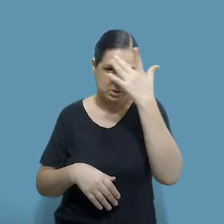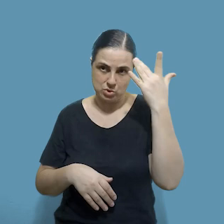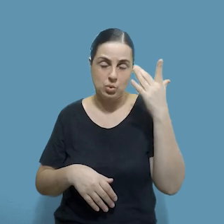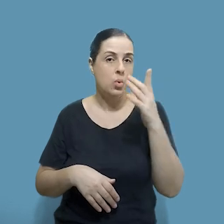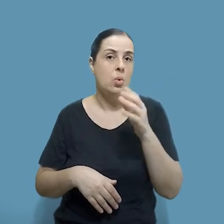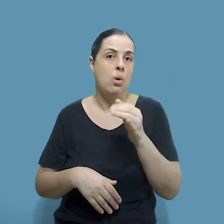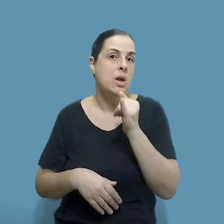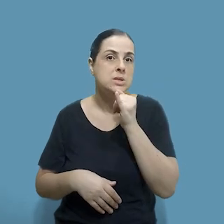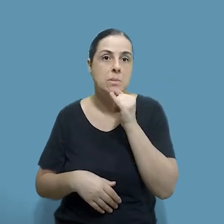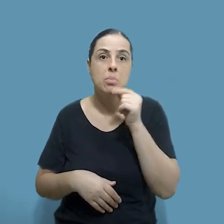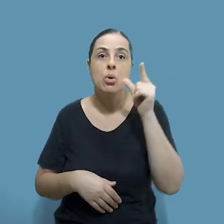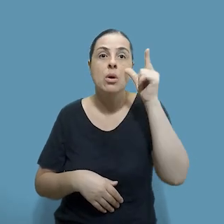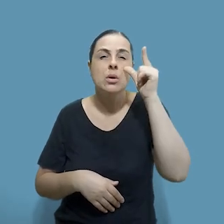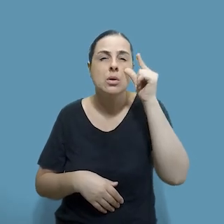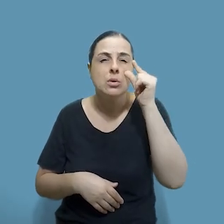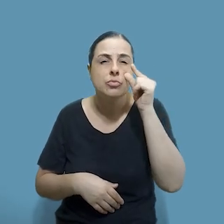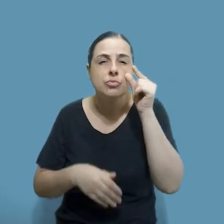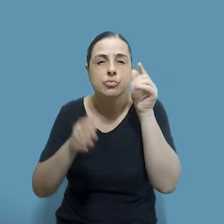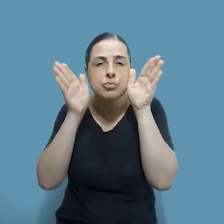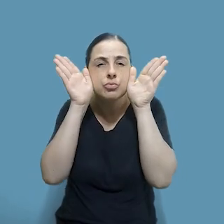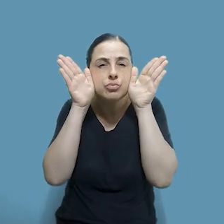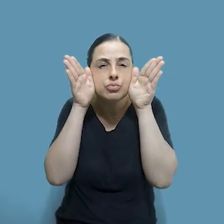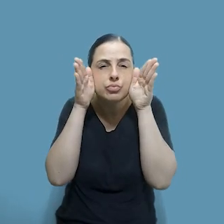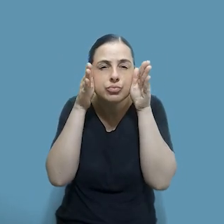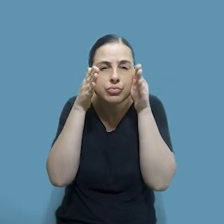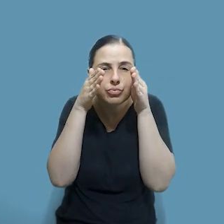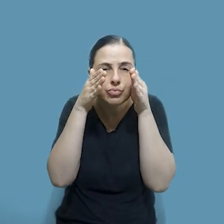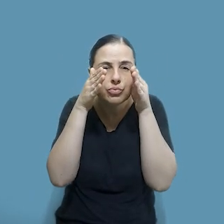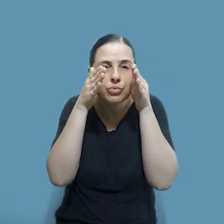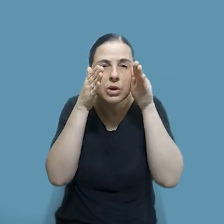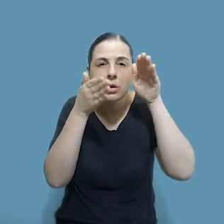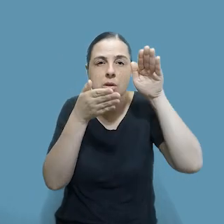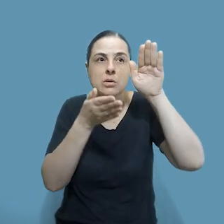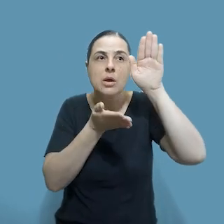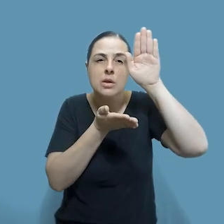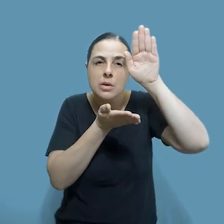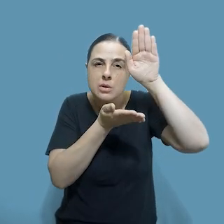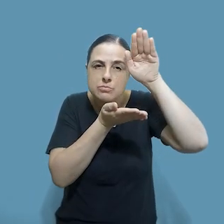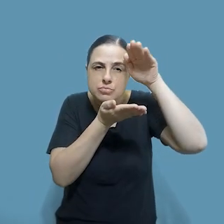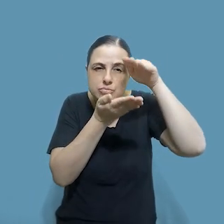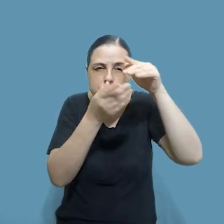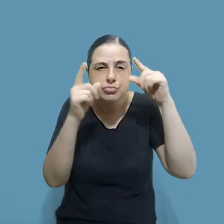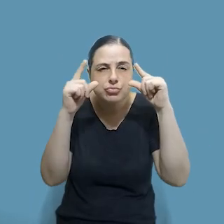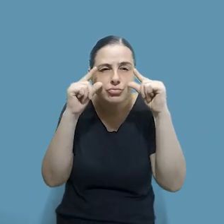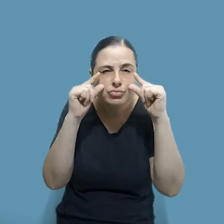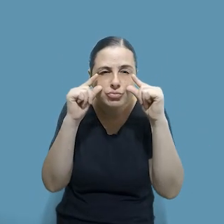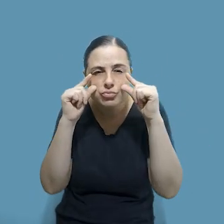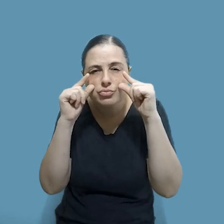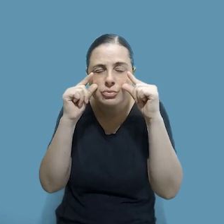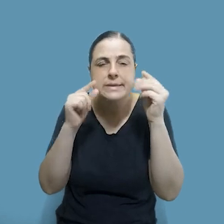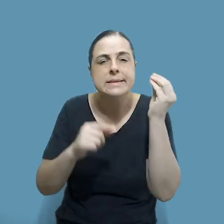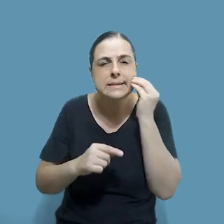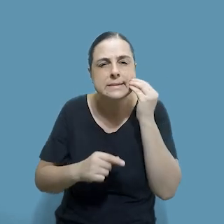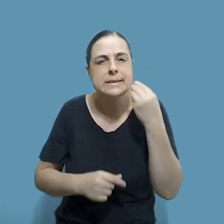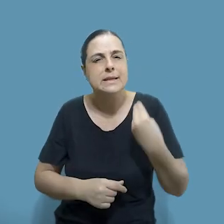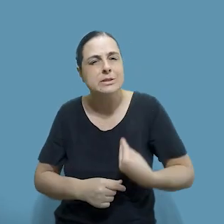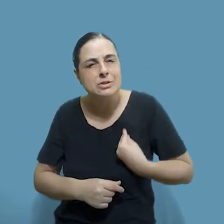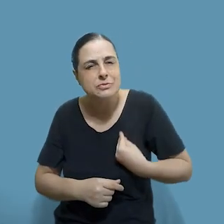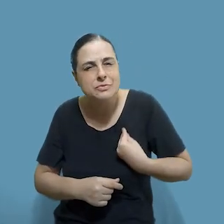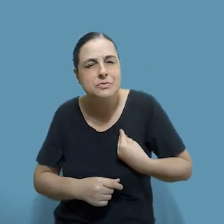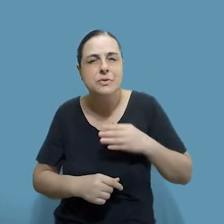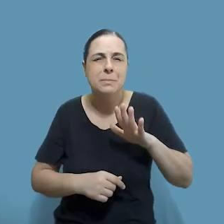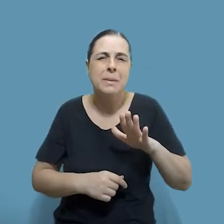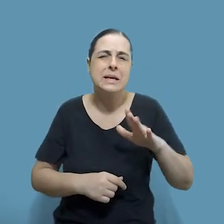ainda permite, vamos dizer assim, sobreviver, né, no espaço onde a sociedade está, mas a gente acaba realmente